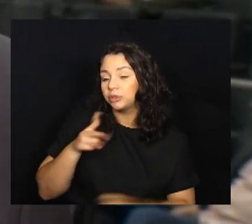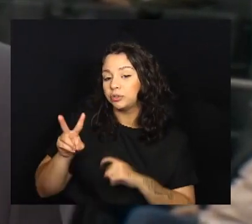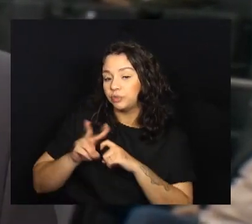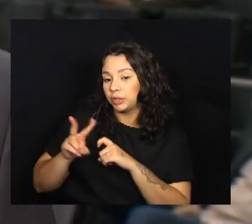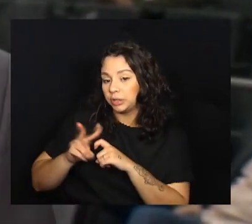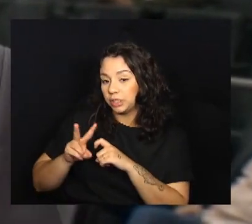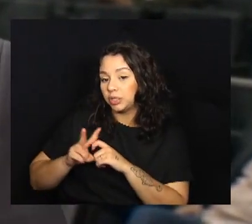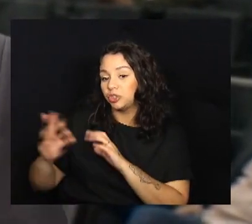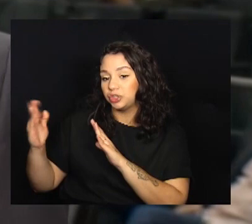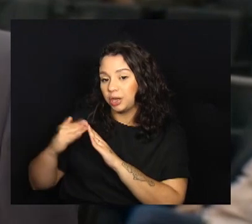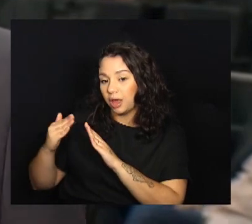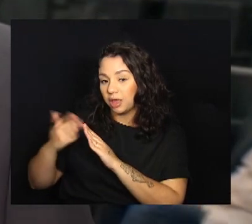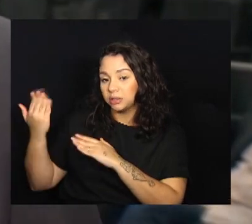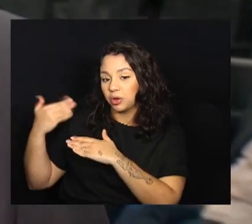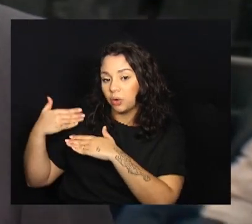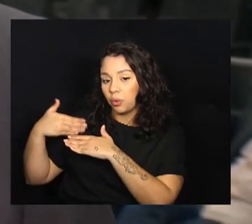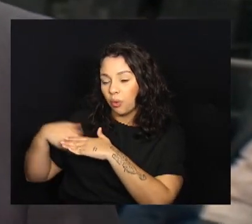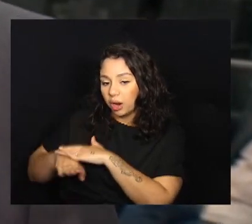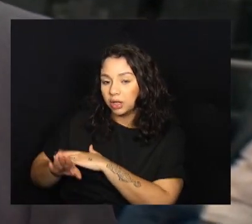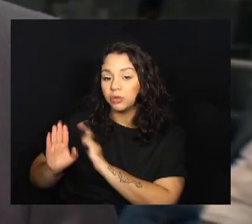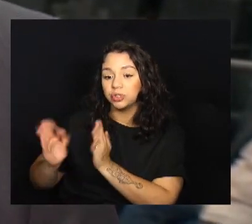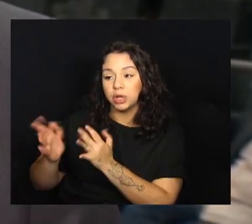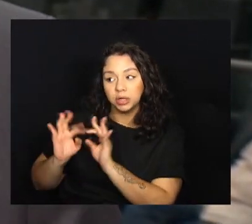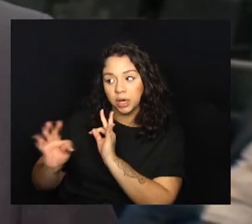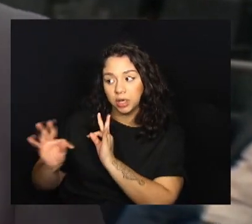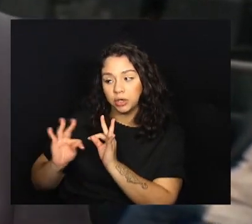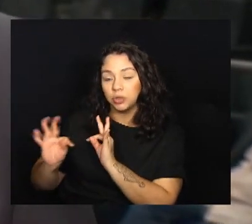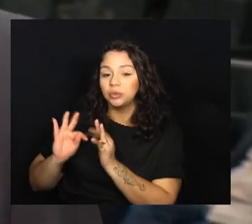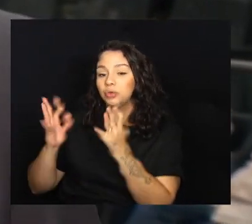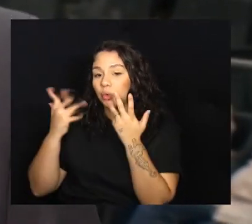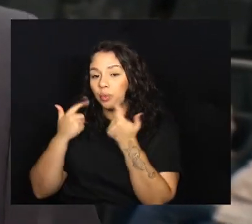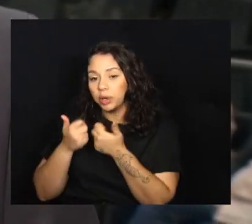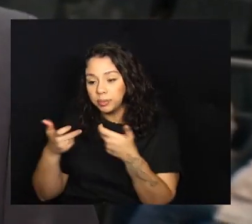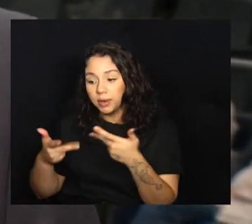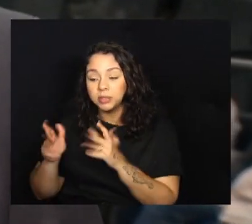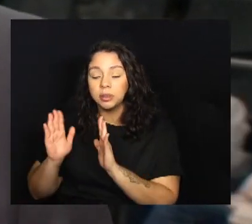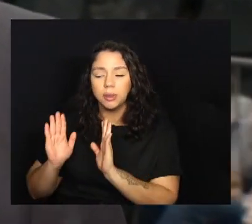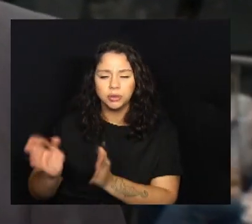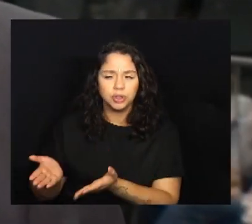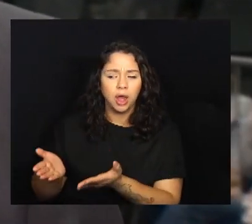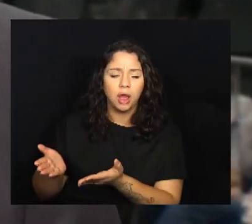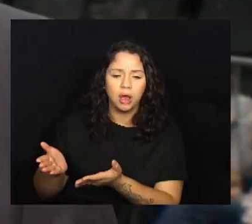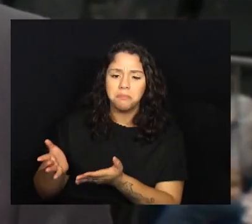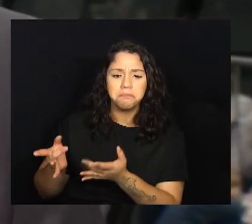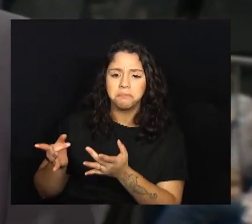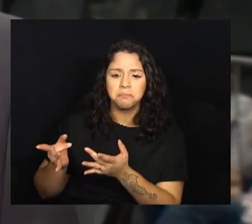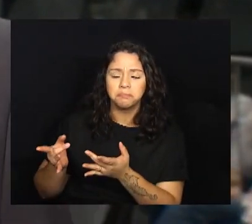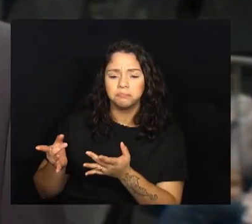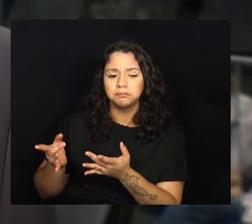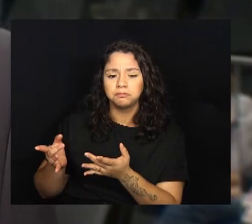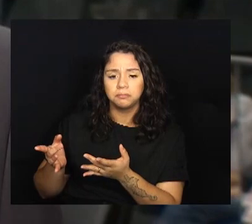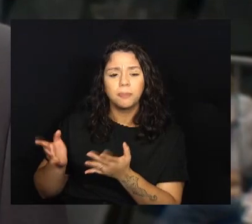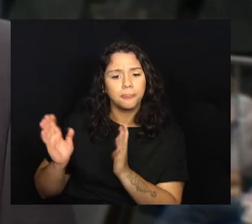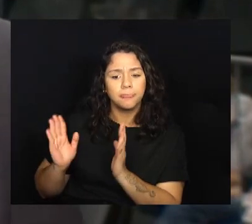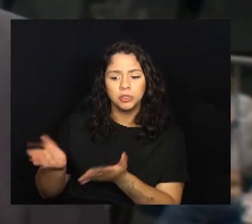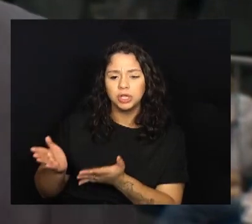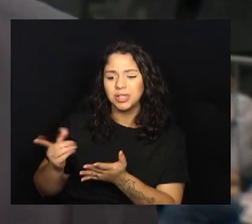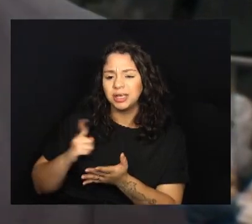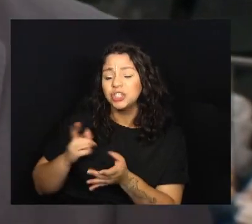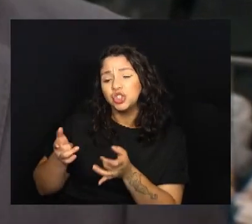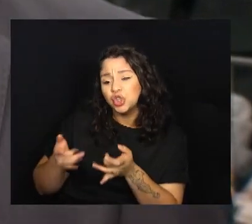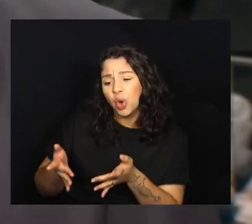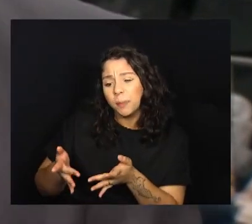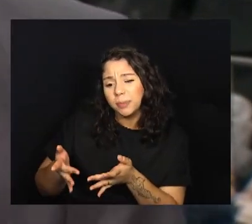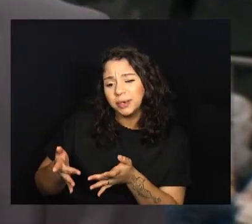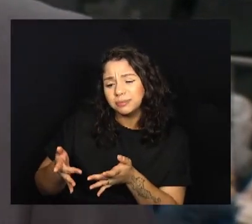veterinários dentro de casa, onde tratou o seu pet, porém ele está ali de maneira sobrando, né, vamos dizer